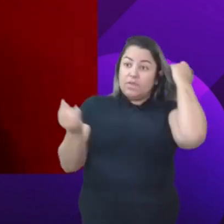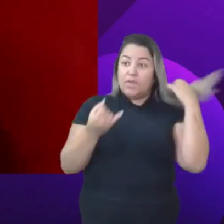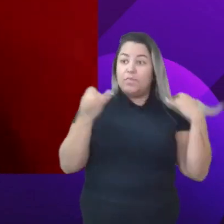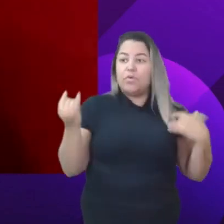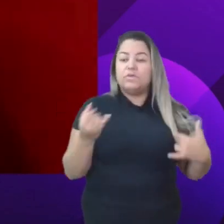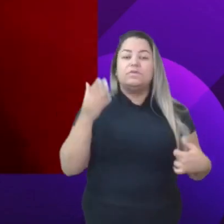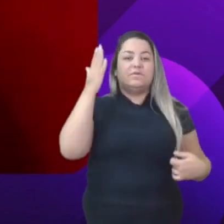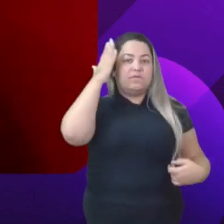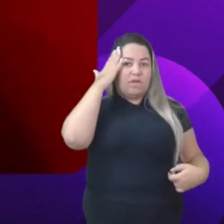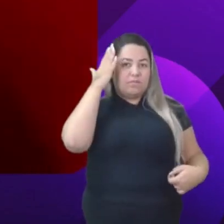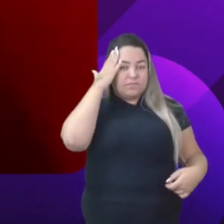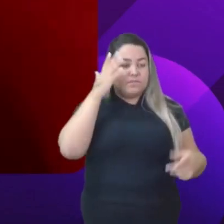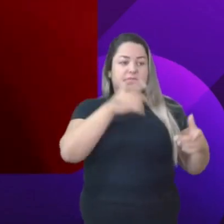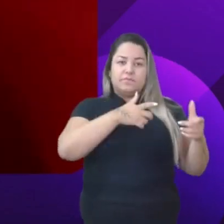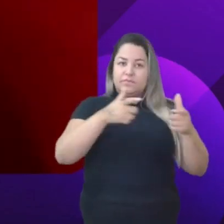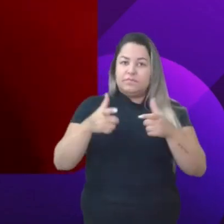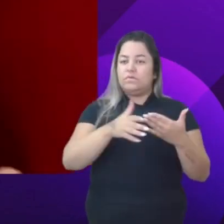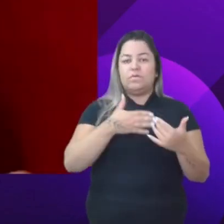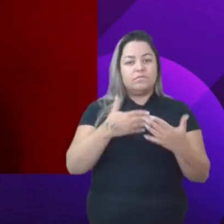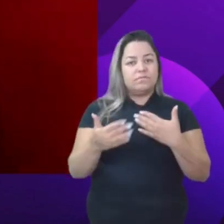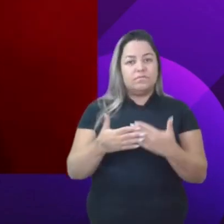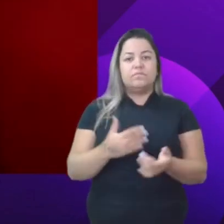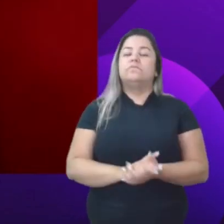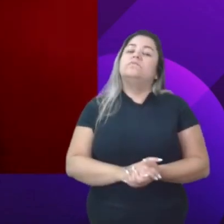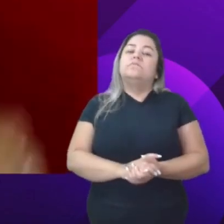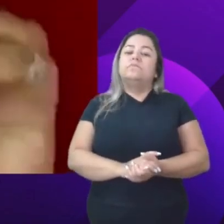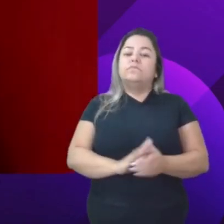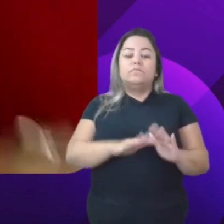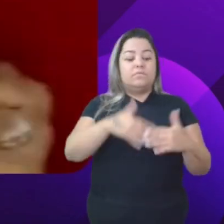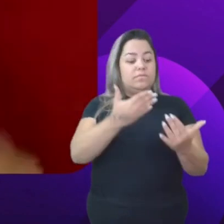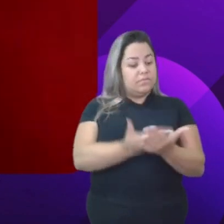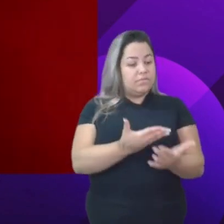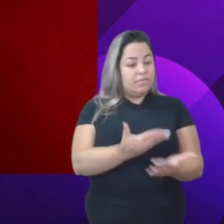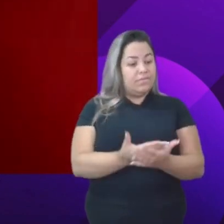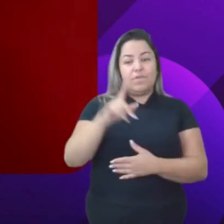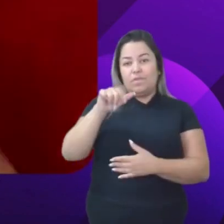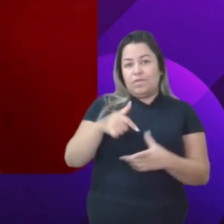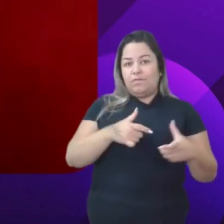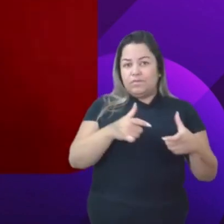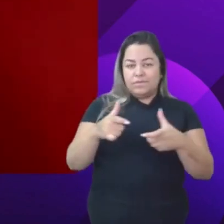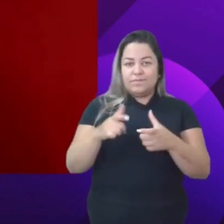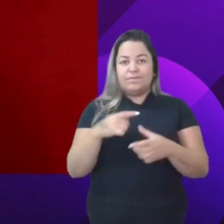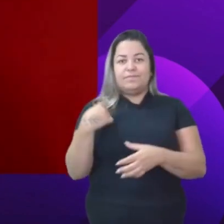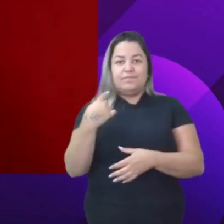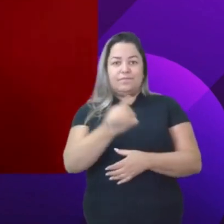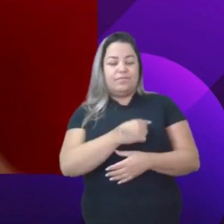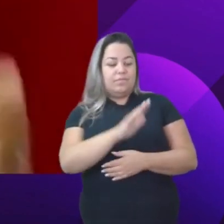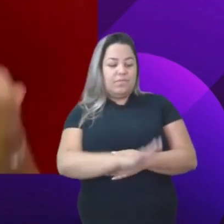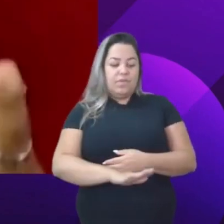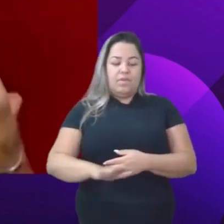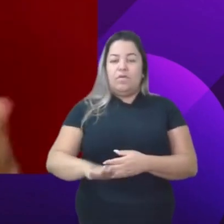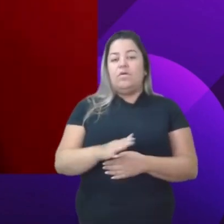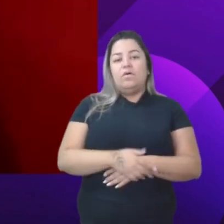também saber do lugar no mundo de outras pessoas. A escola é um espaço das nossas crianças e